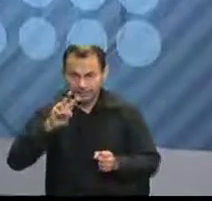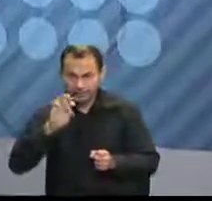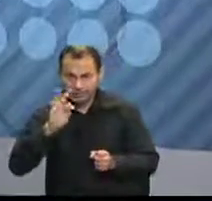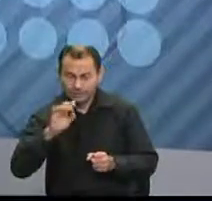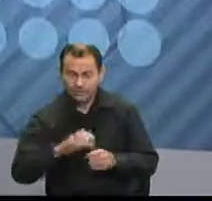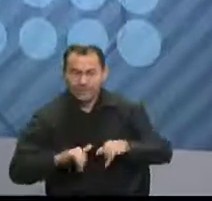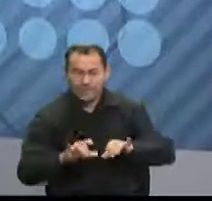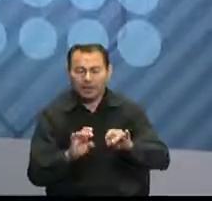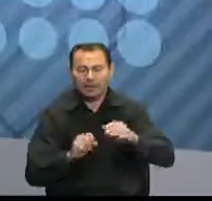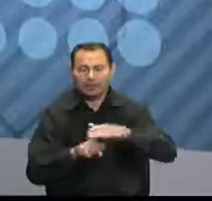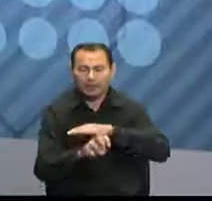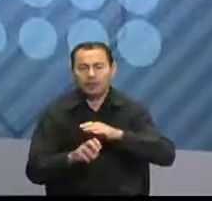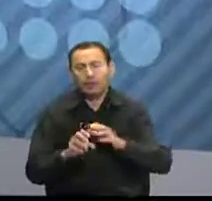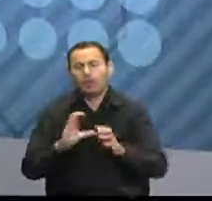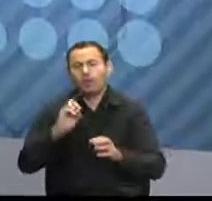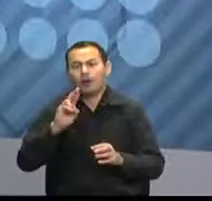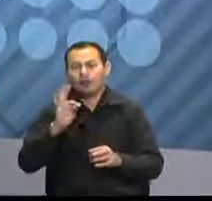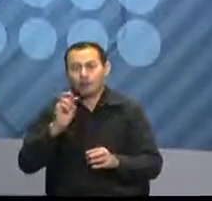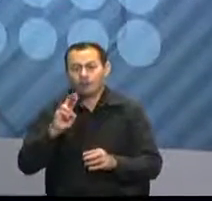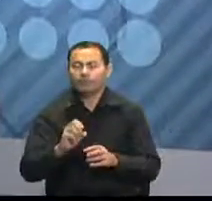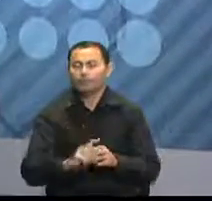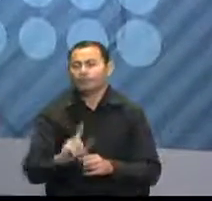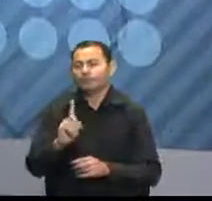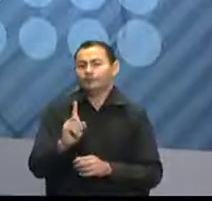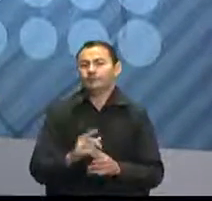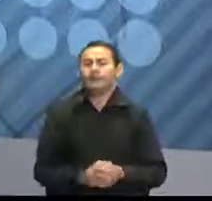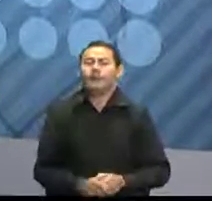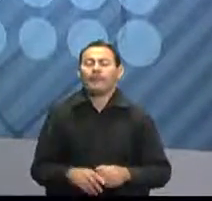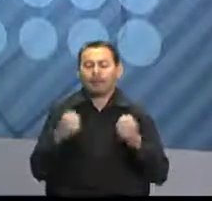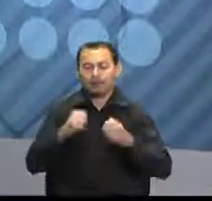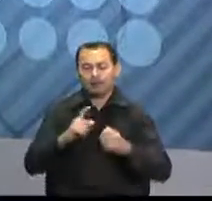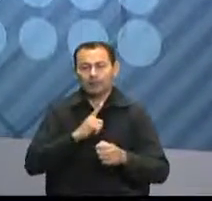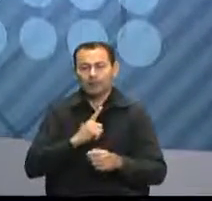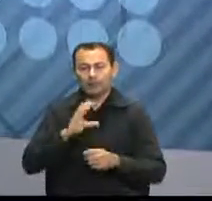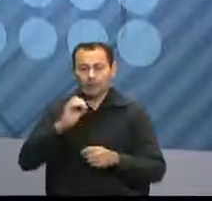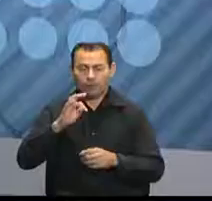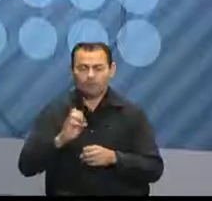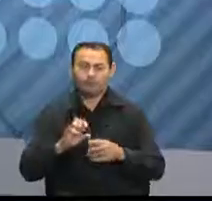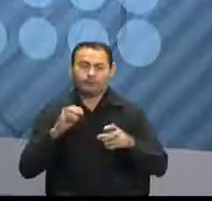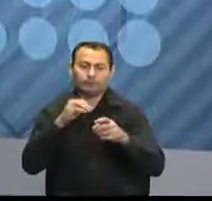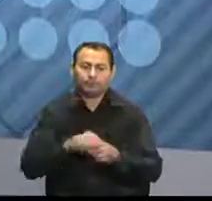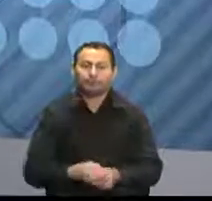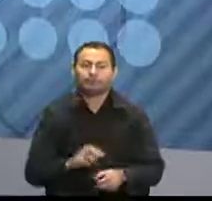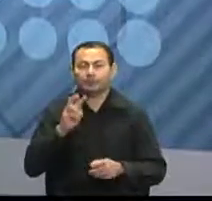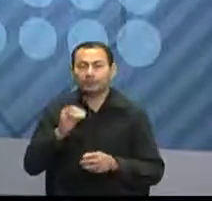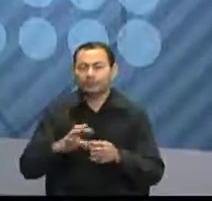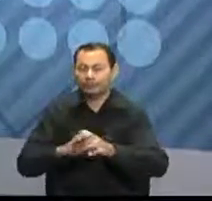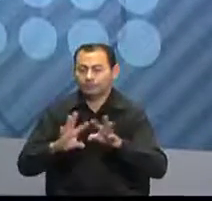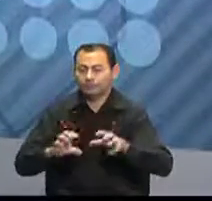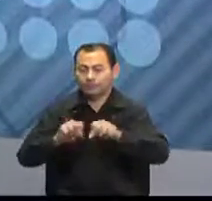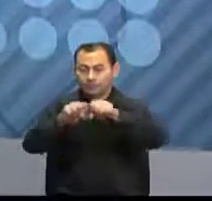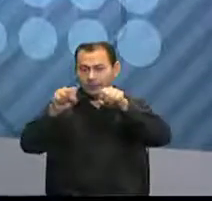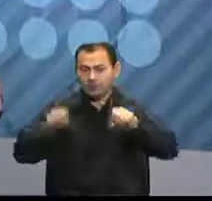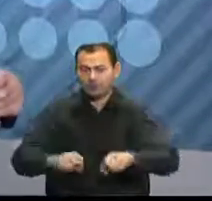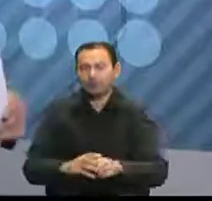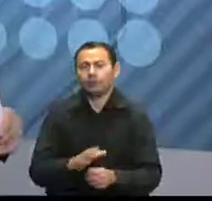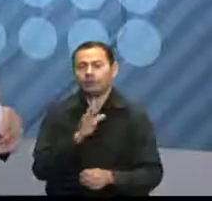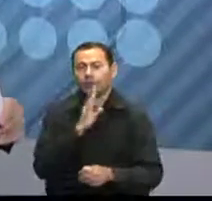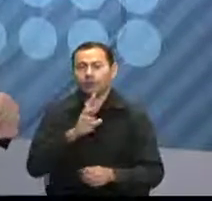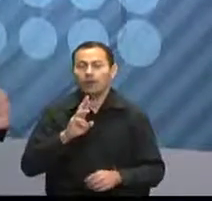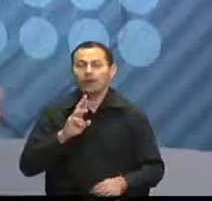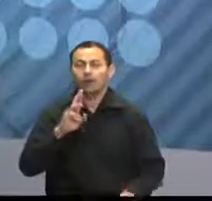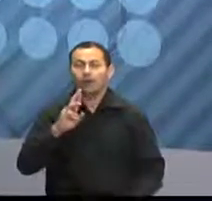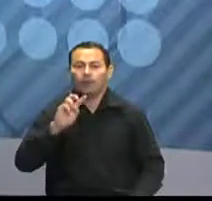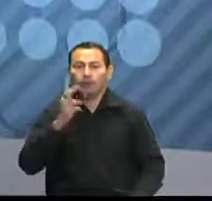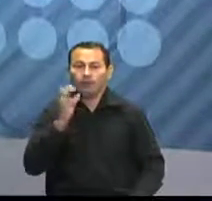no mercado de ações é uma corretora não preciso ter uma conta na corretora ela vai disponibilizar um sistema chamado de home